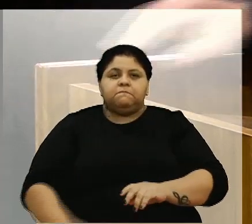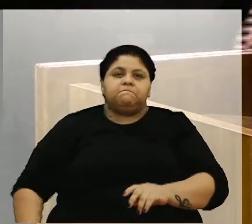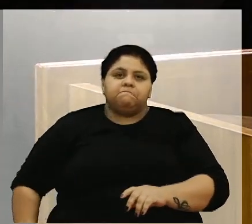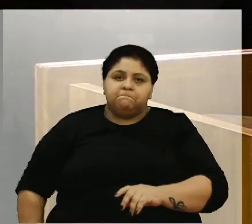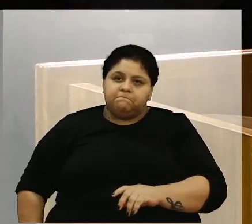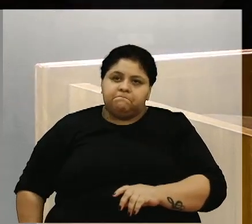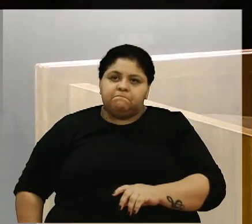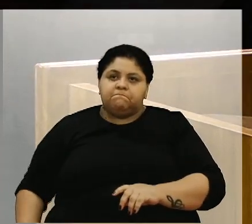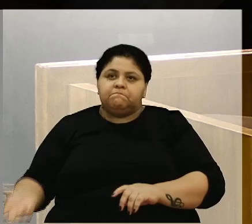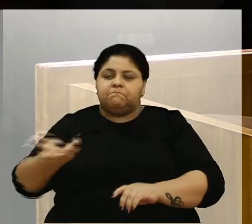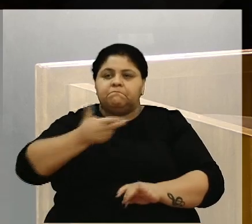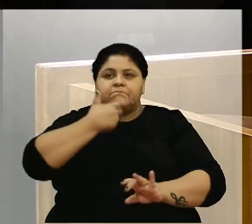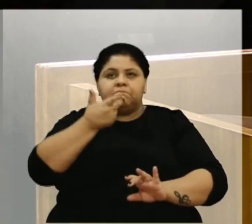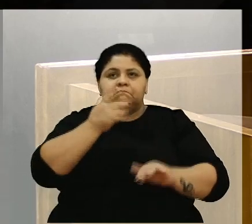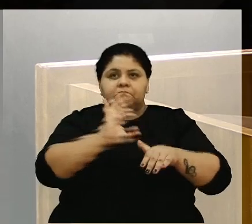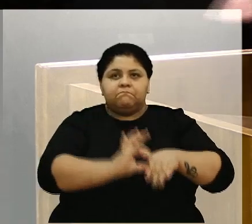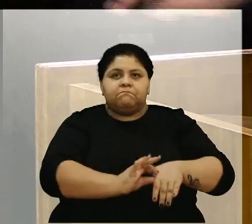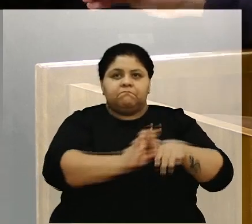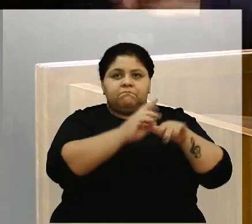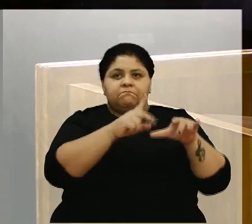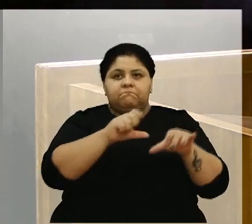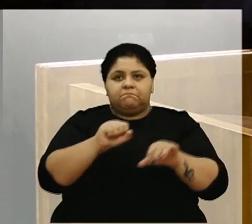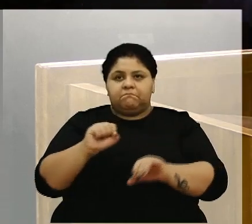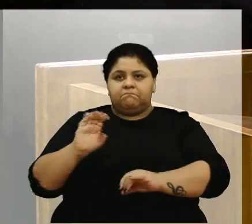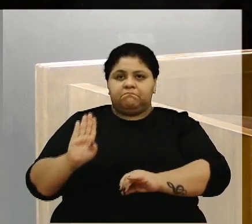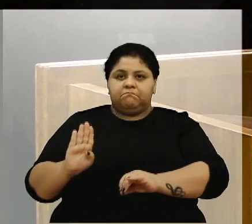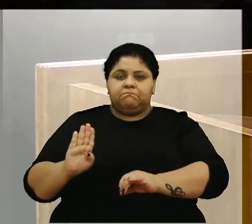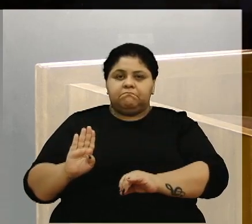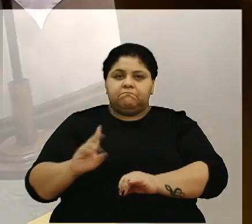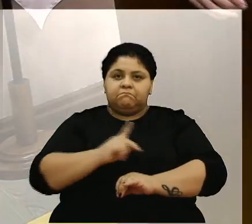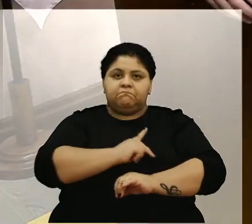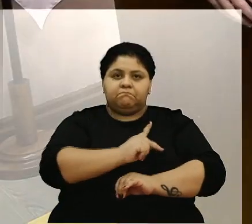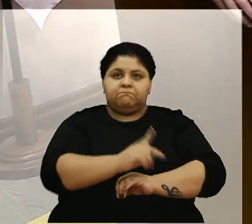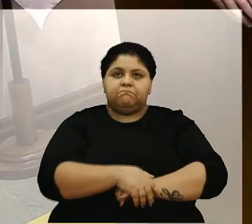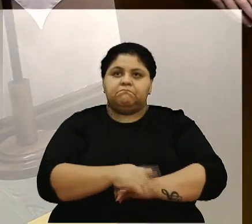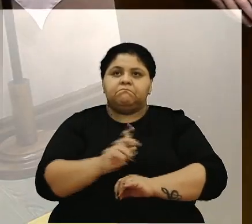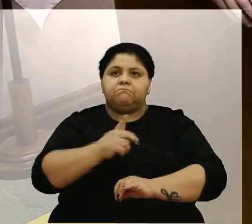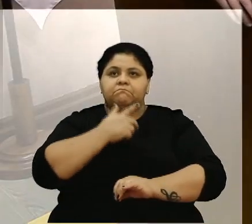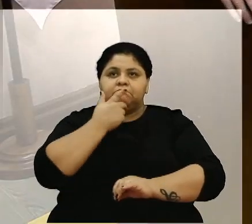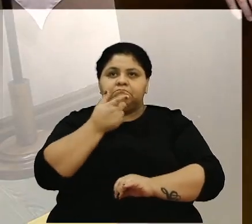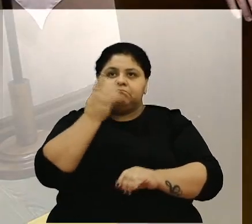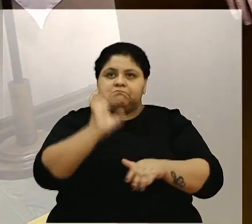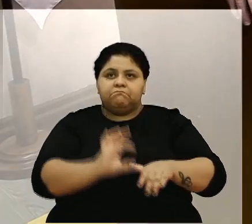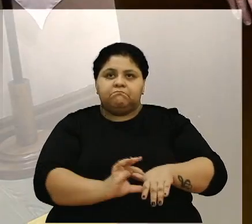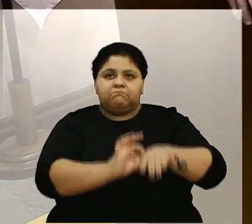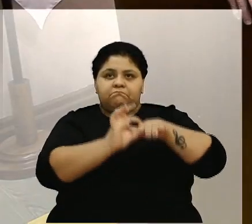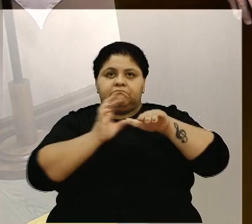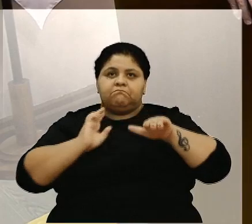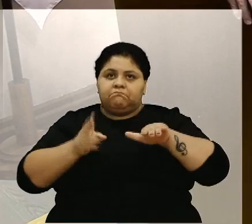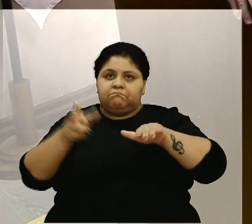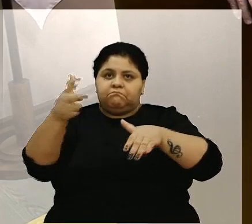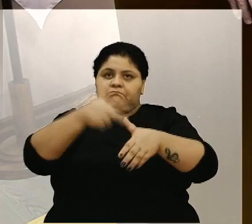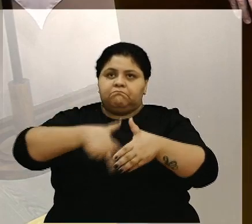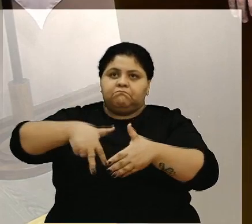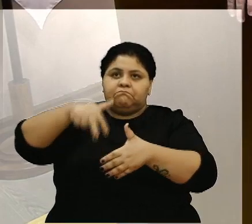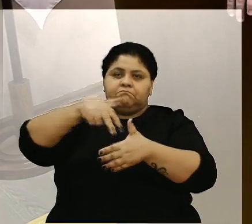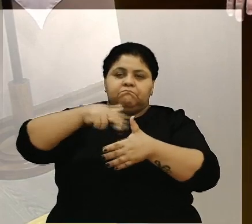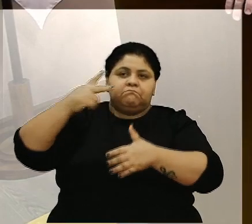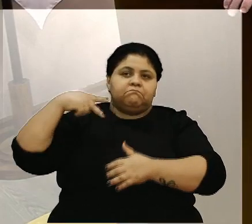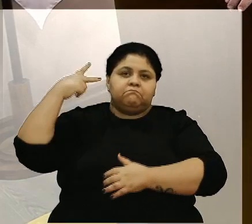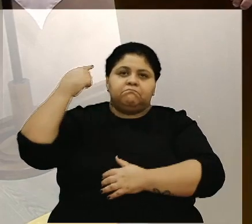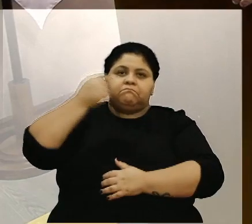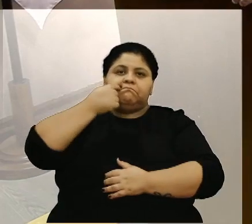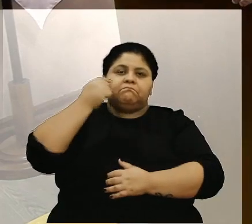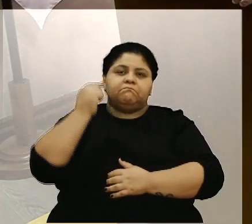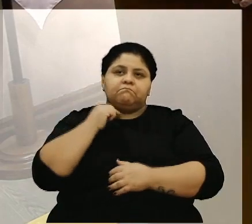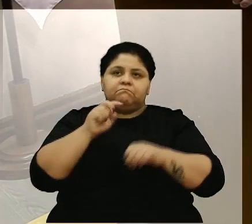Uma declaração de líder da bancada do PSB, nobre presidente. Em declaração de líder, segue na tribuna, vereador Wagner Petrini,